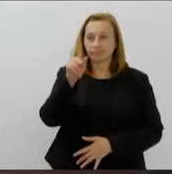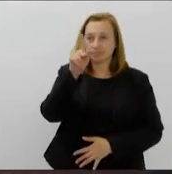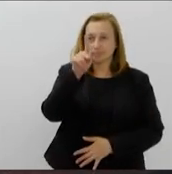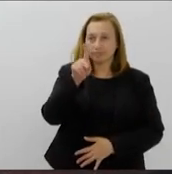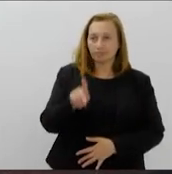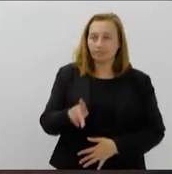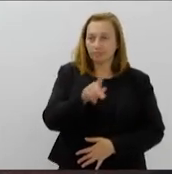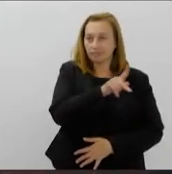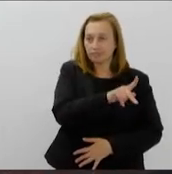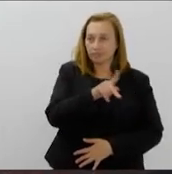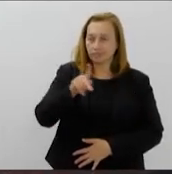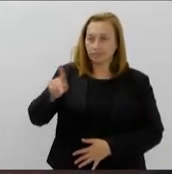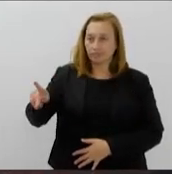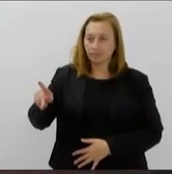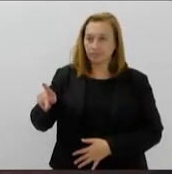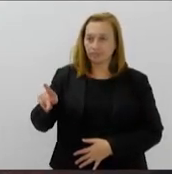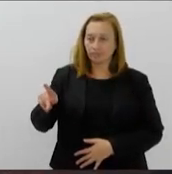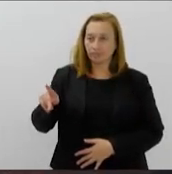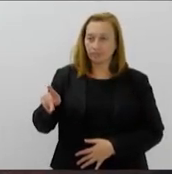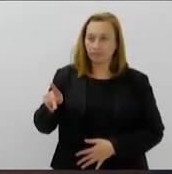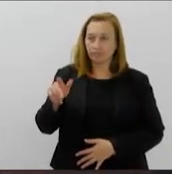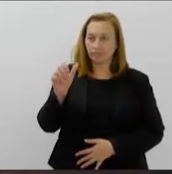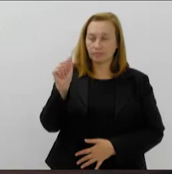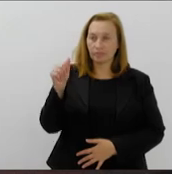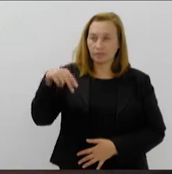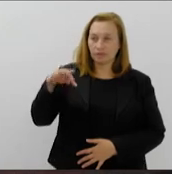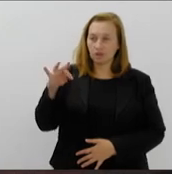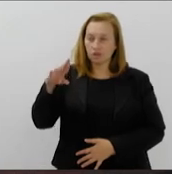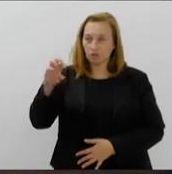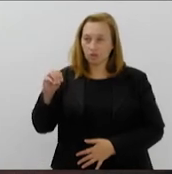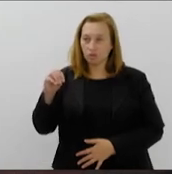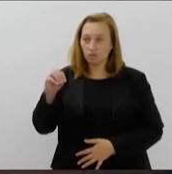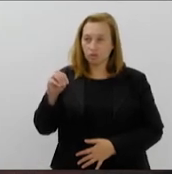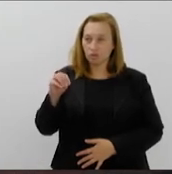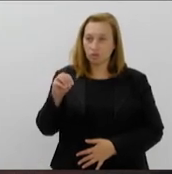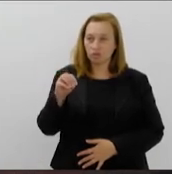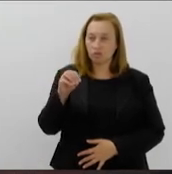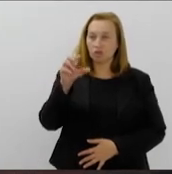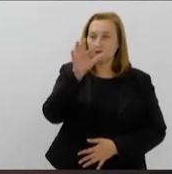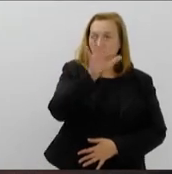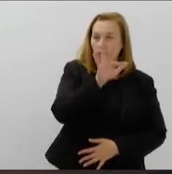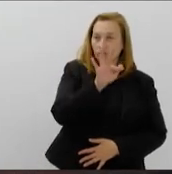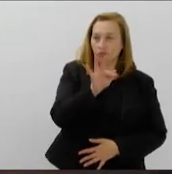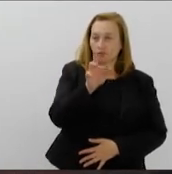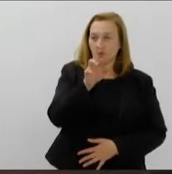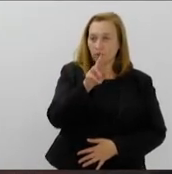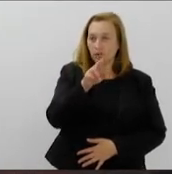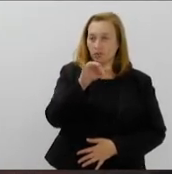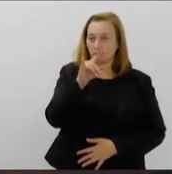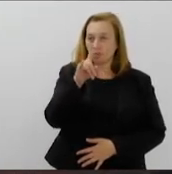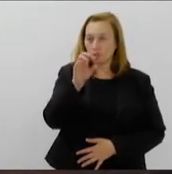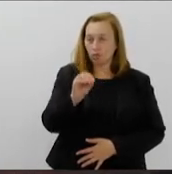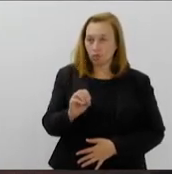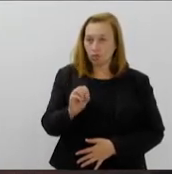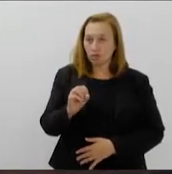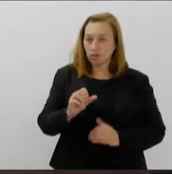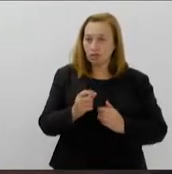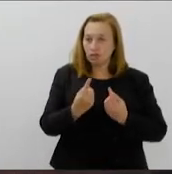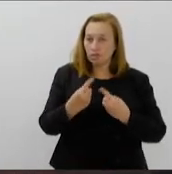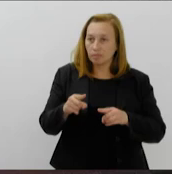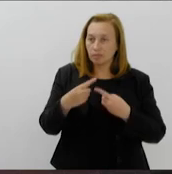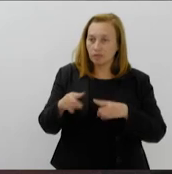Antônio Carlos de Friburgo, que, lamentavelmente, está sendo perseguido por